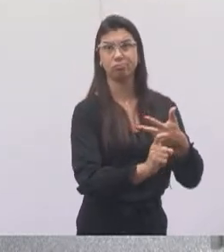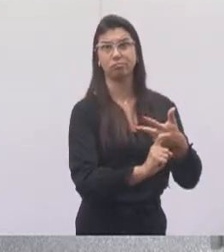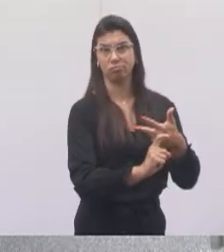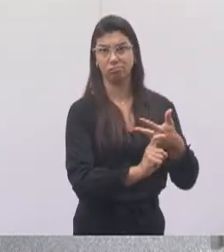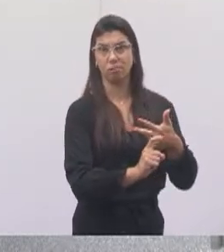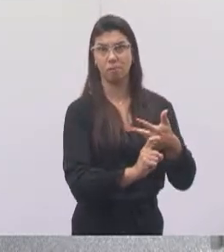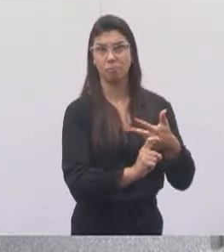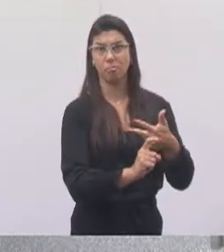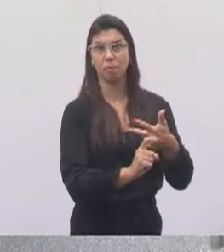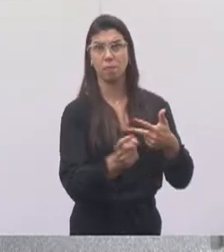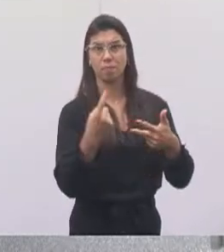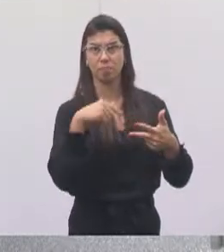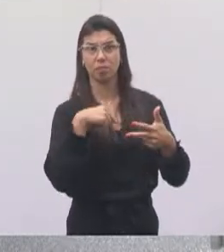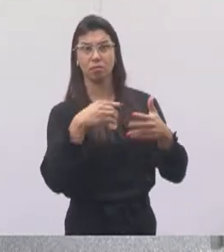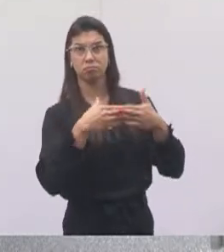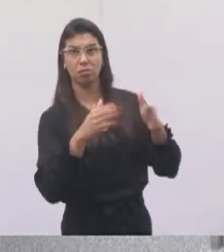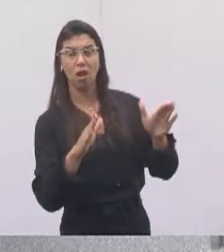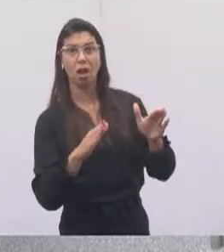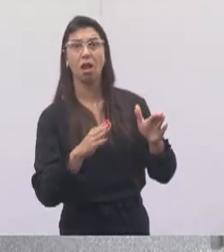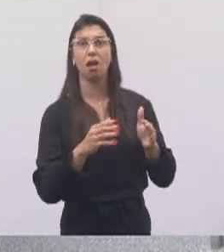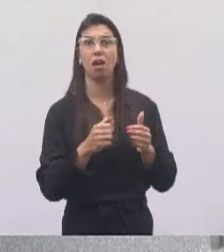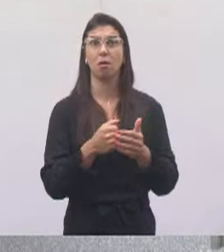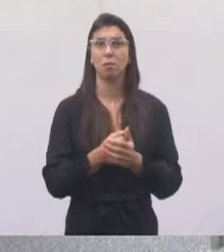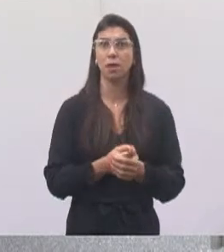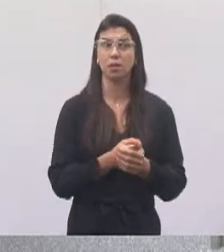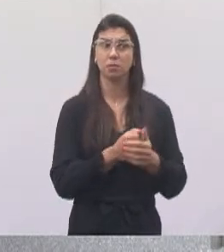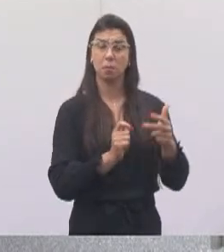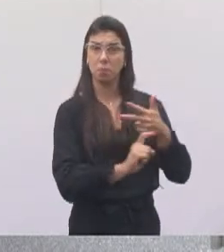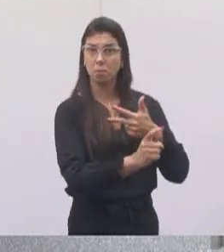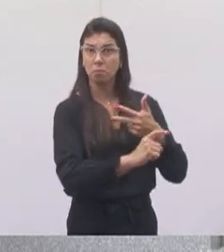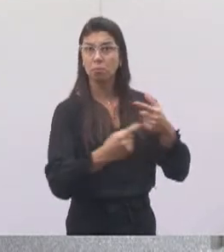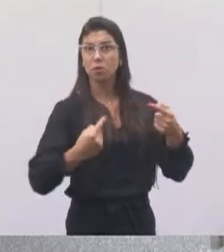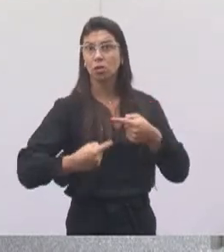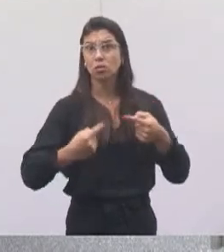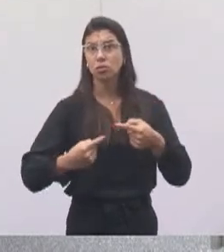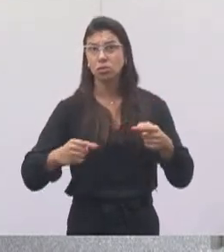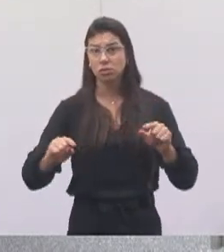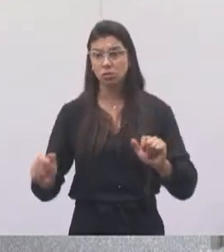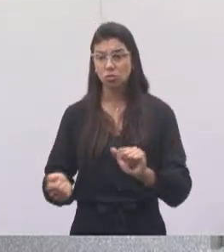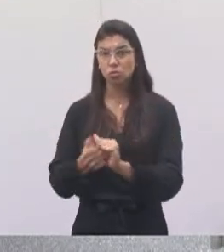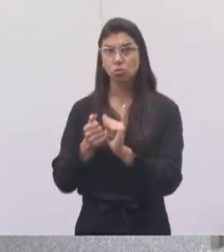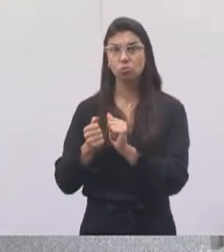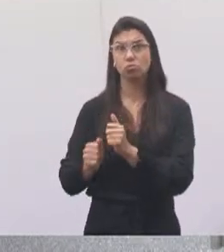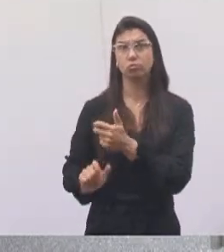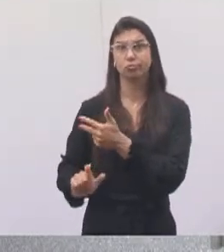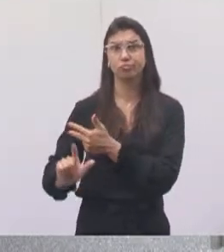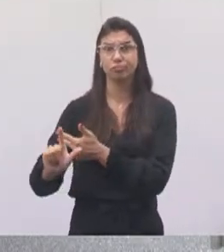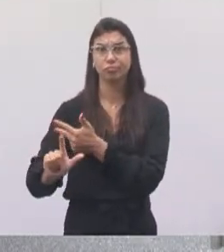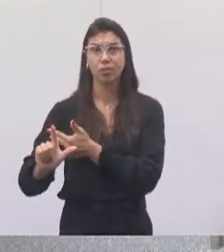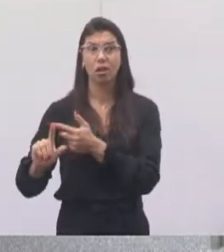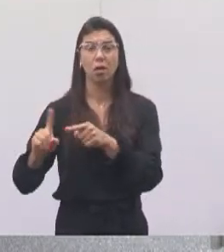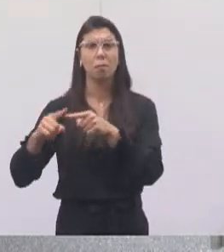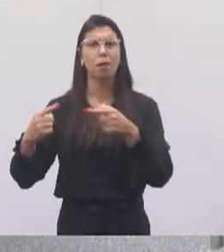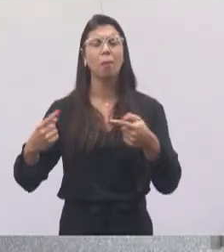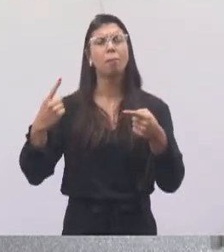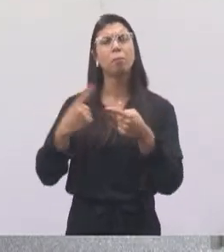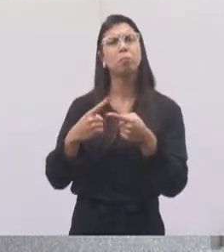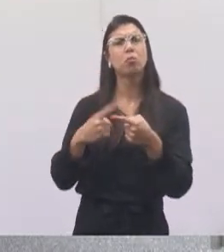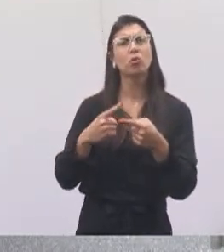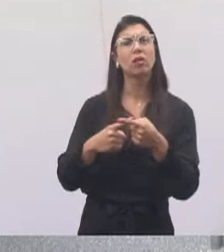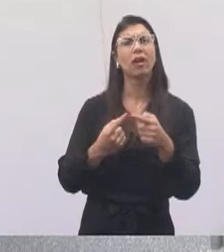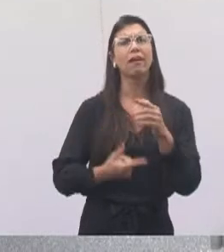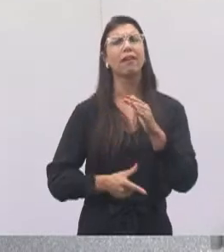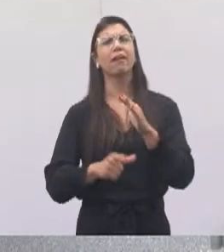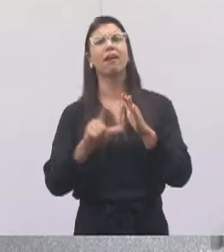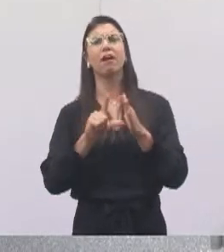Executivo. Abrimos caminhos para ser discutido e junto à Câmara Municipal com os nossos. Então, por que não comentou antes?